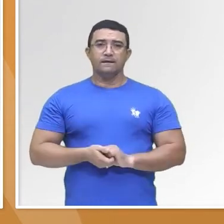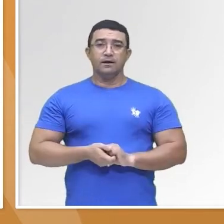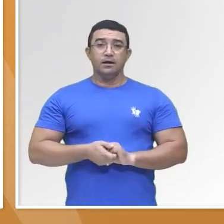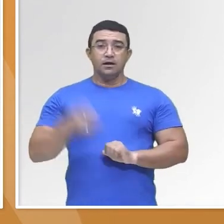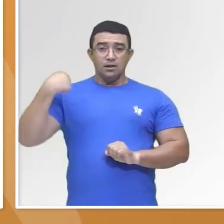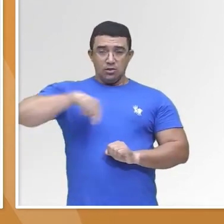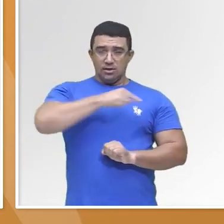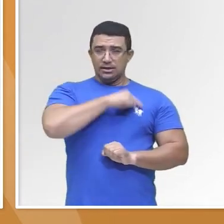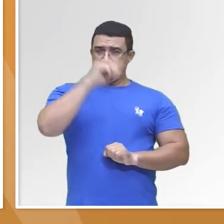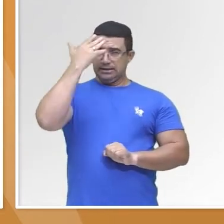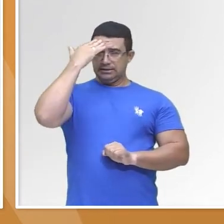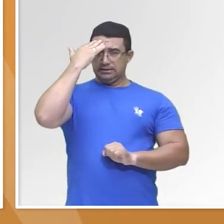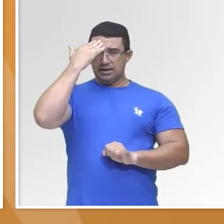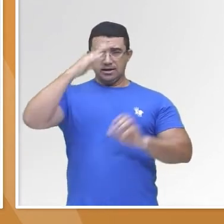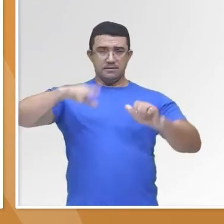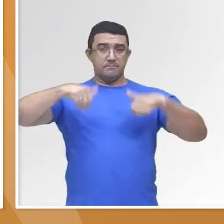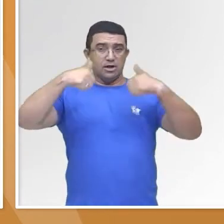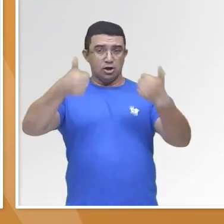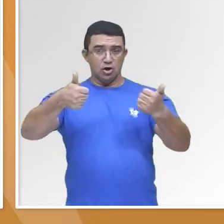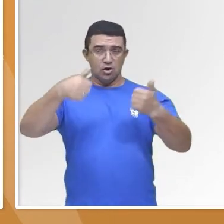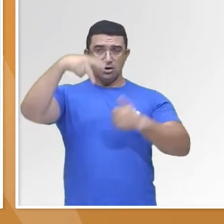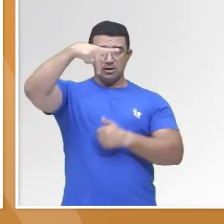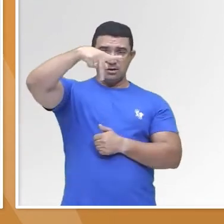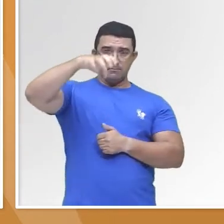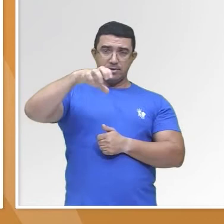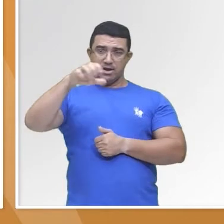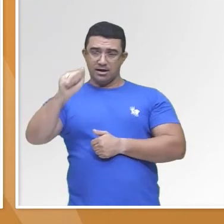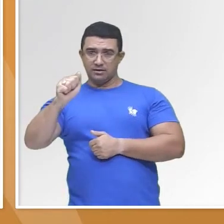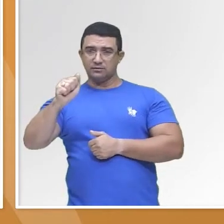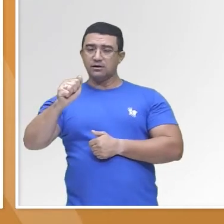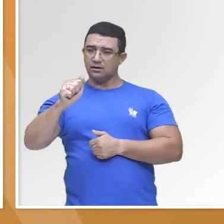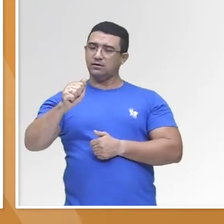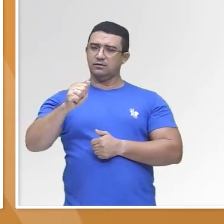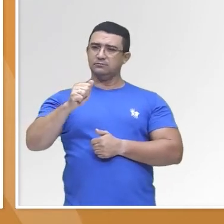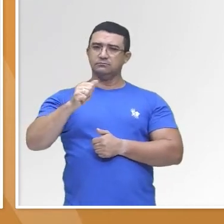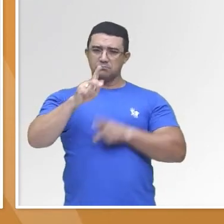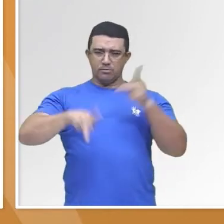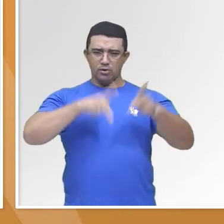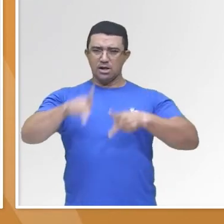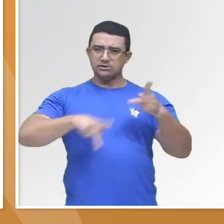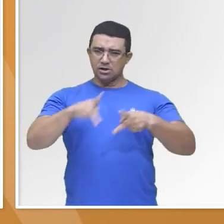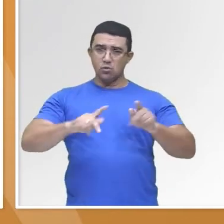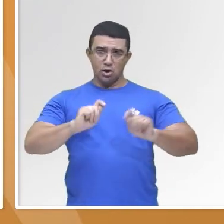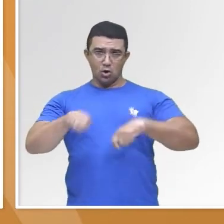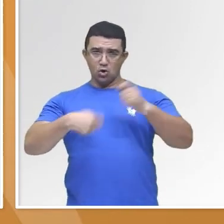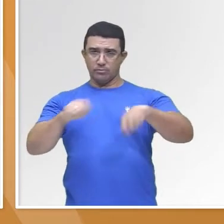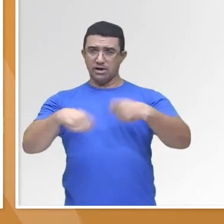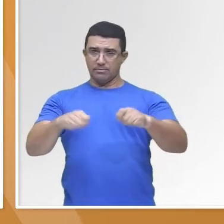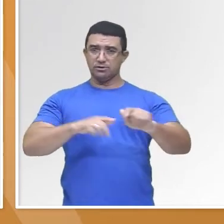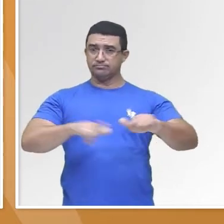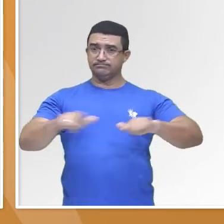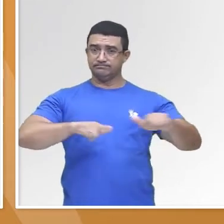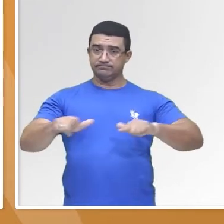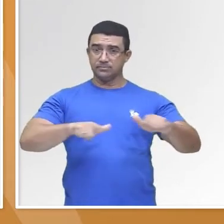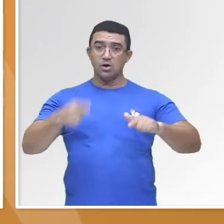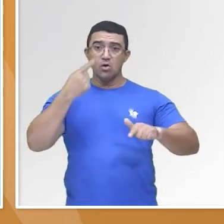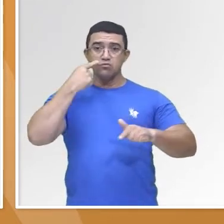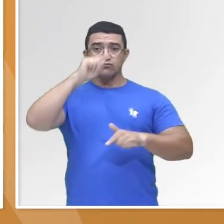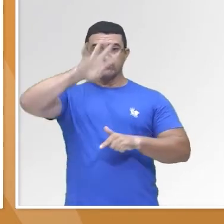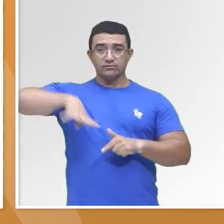entendermos melhor essa questão da PEA, da população economicamente ativa, vamos analisar então uma tabela para vocês entenderem